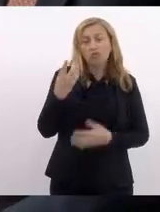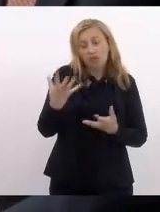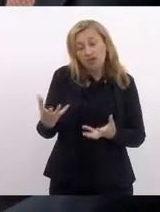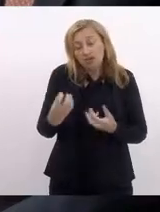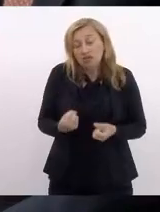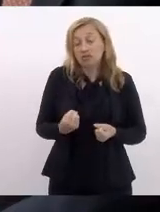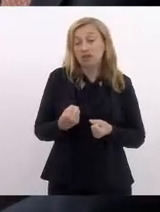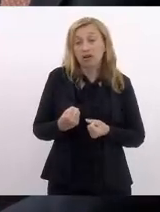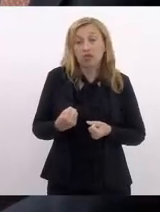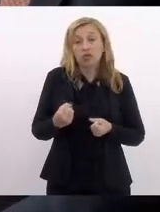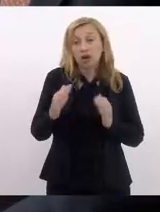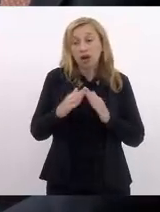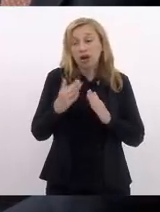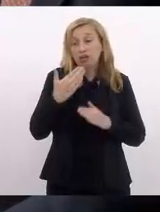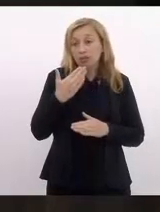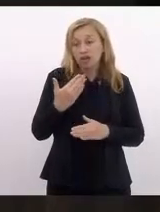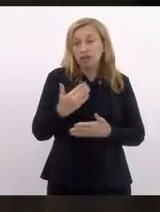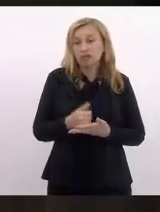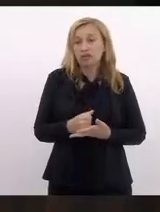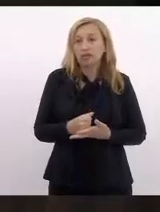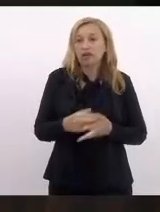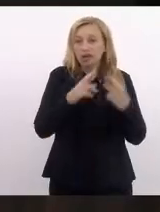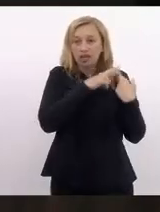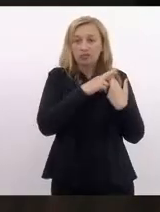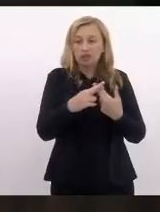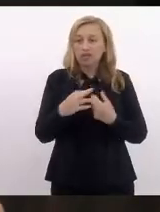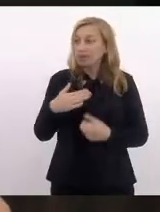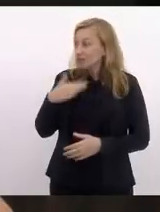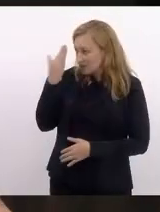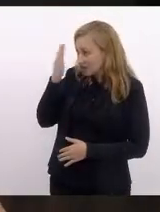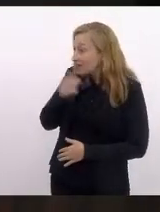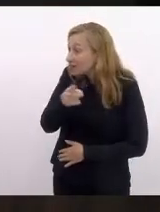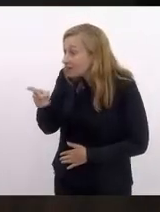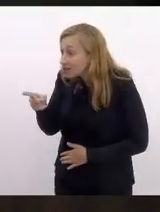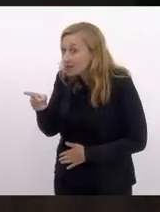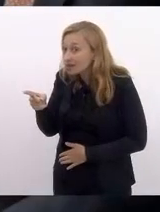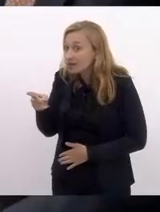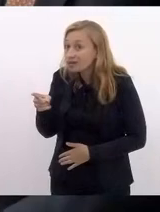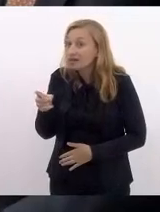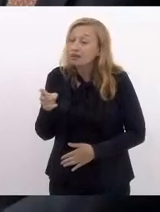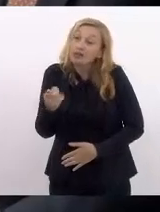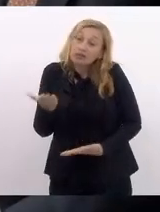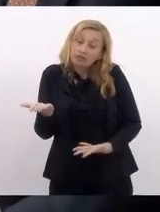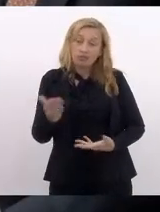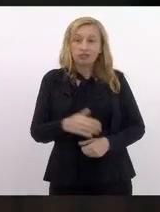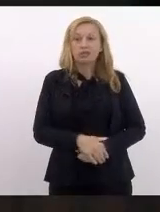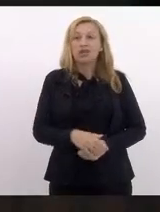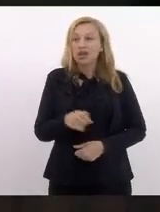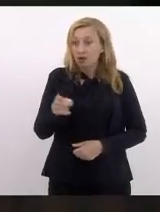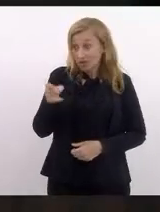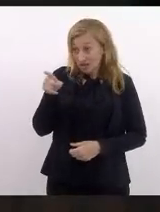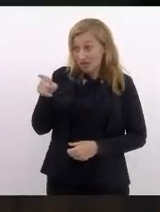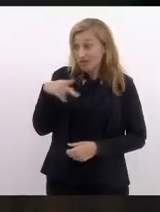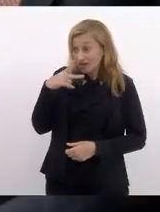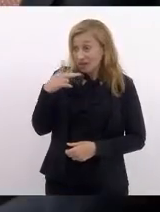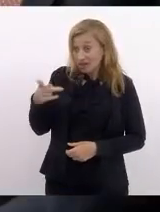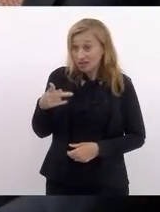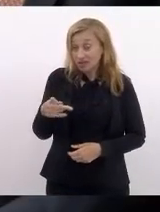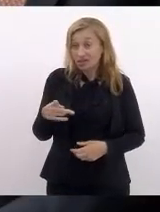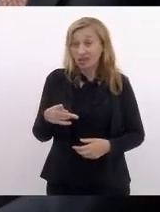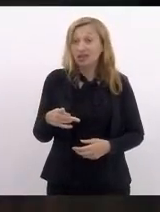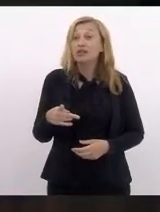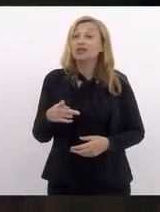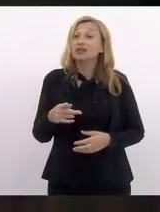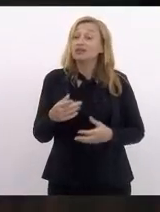vou acolher aquilo que a casa é Sagrada e a mesa então dela né não é a causa está fazendo É isso que ele tá dizendo não